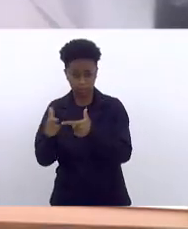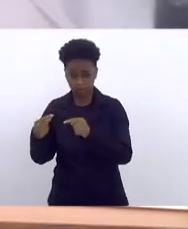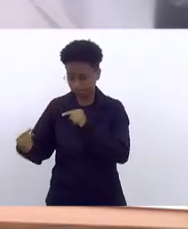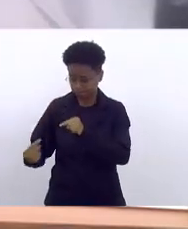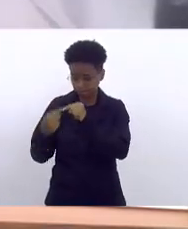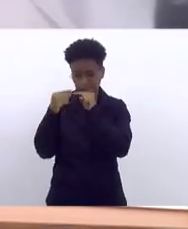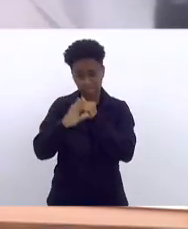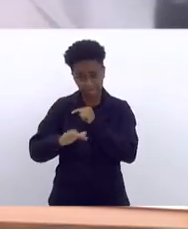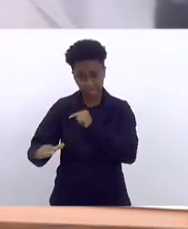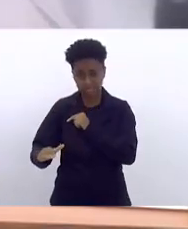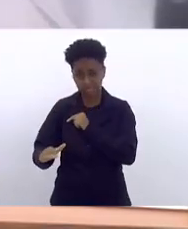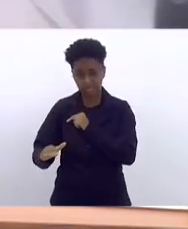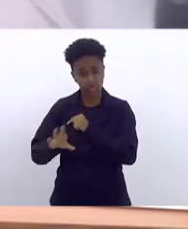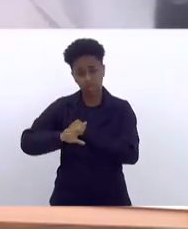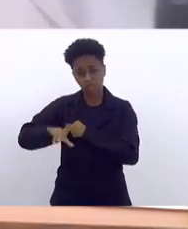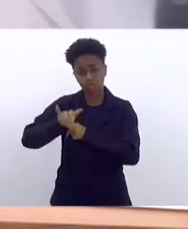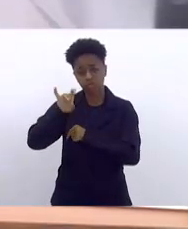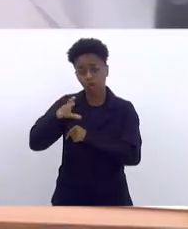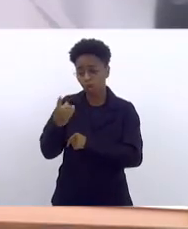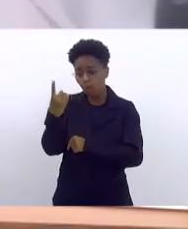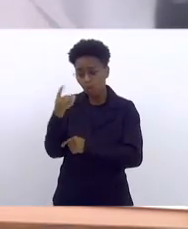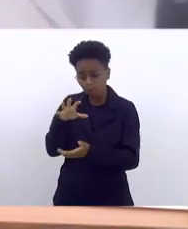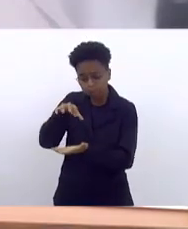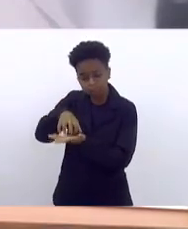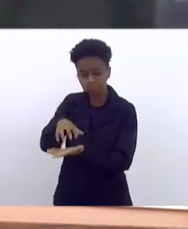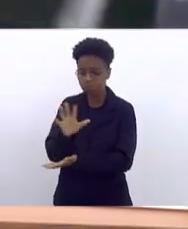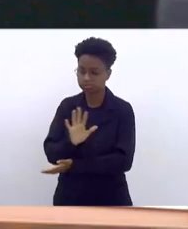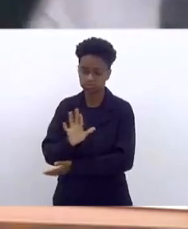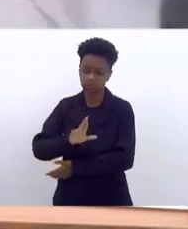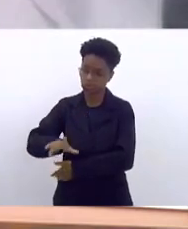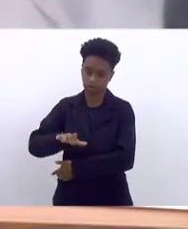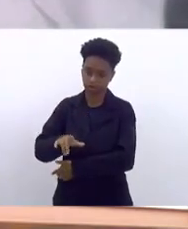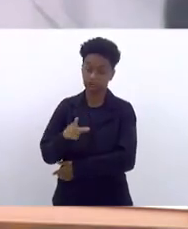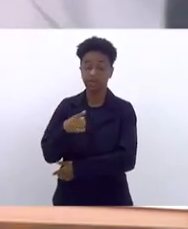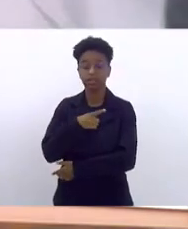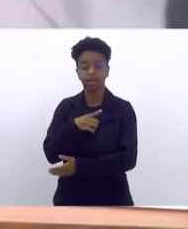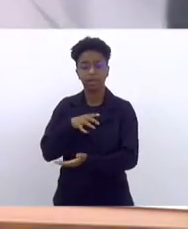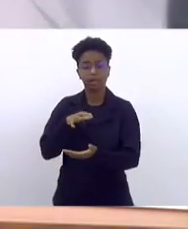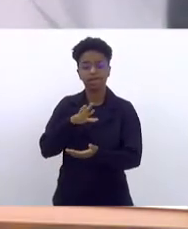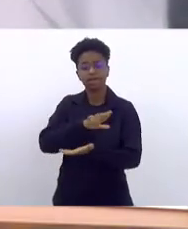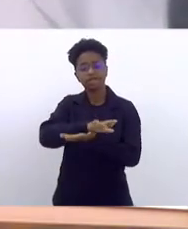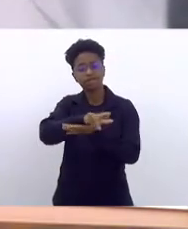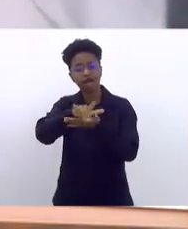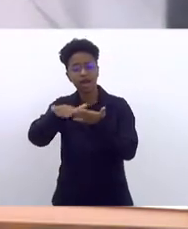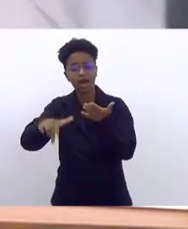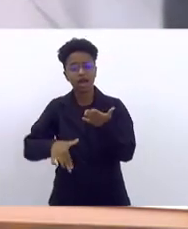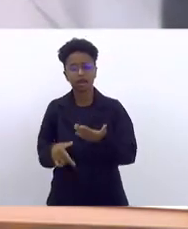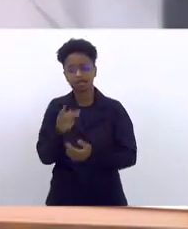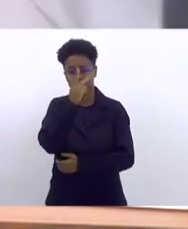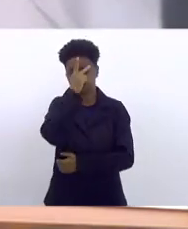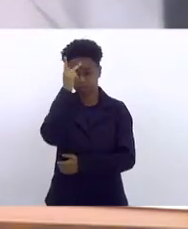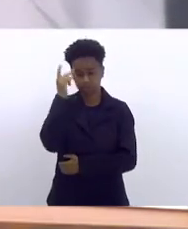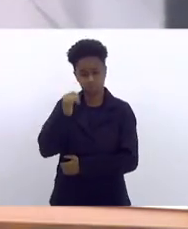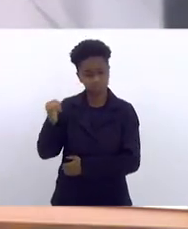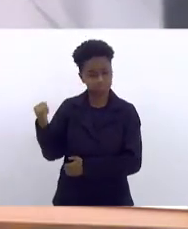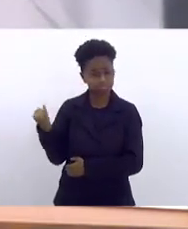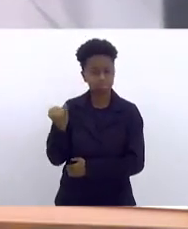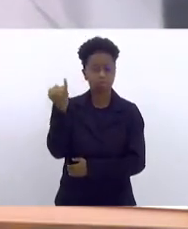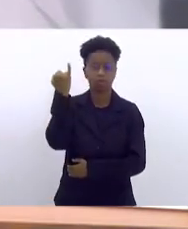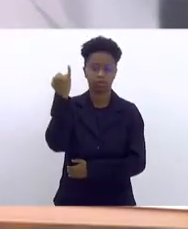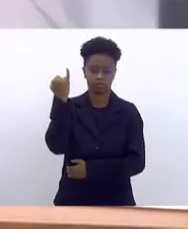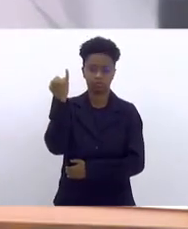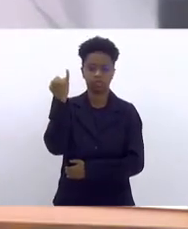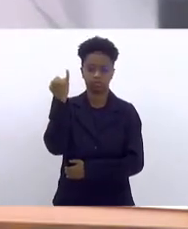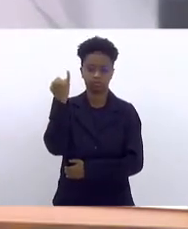eles ultrapassam o setor específico então aqui nós temos vários companheiros valorosos que